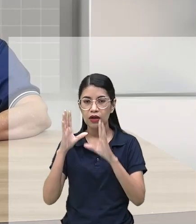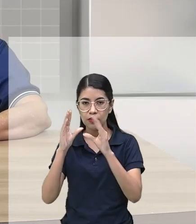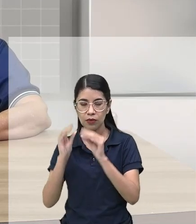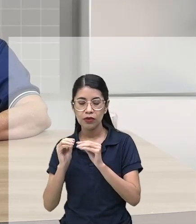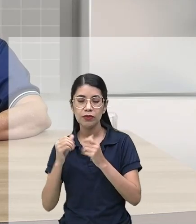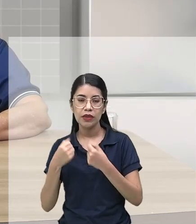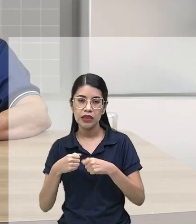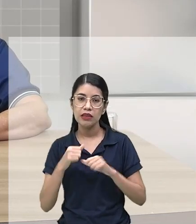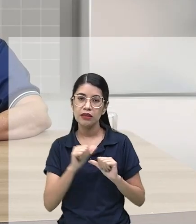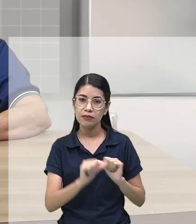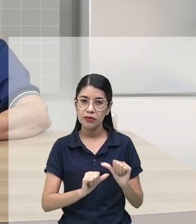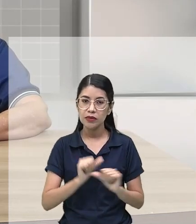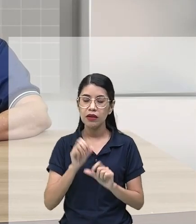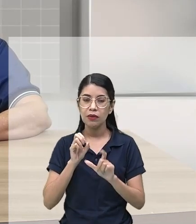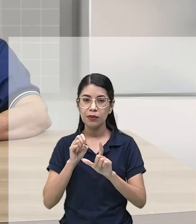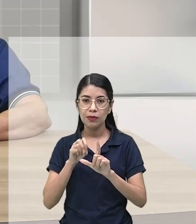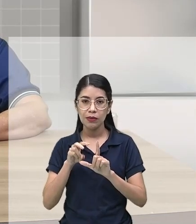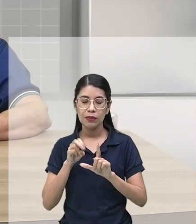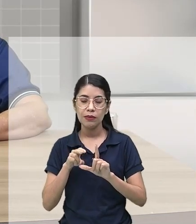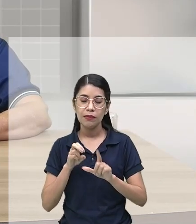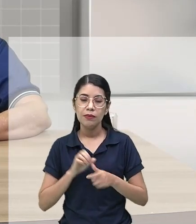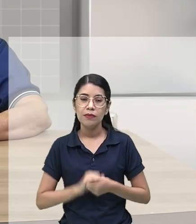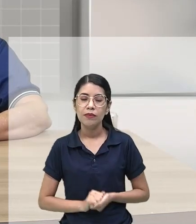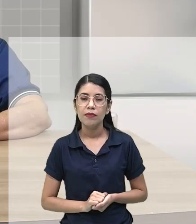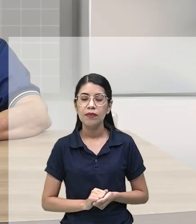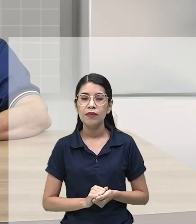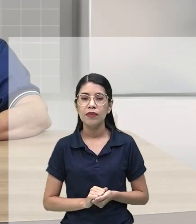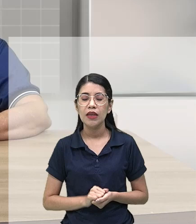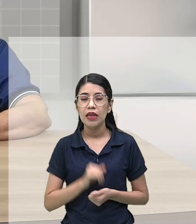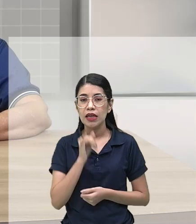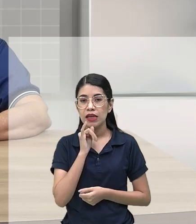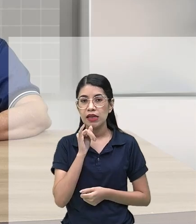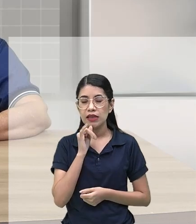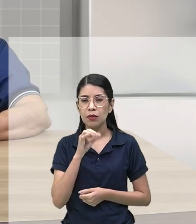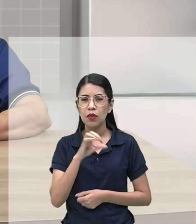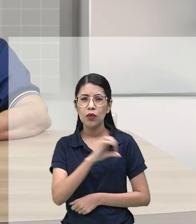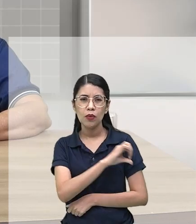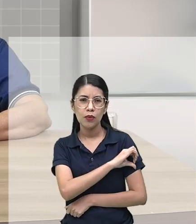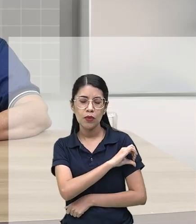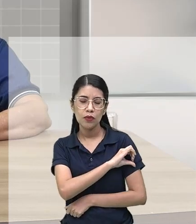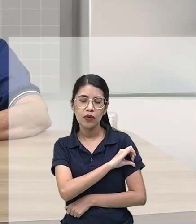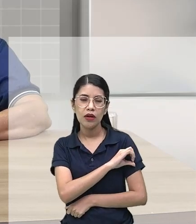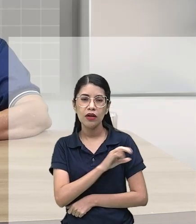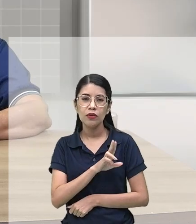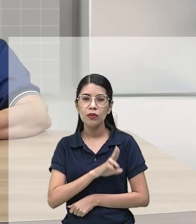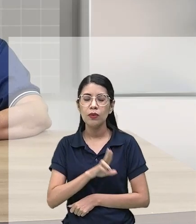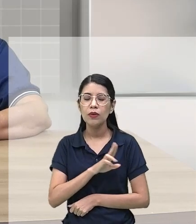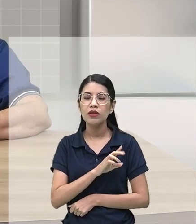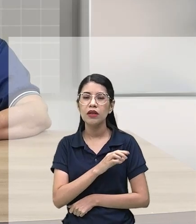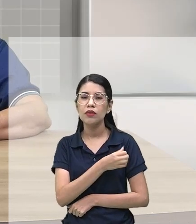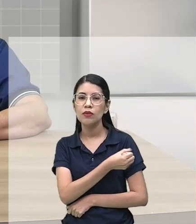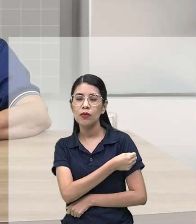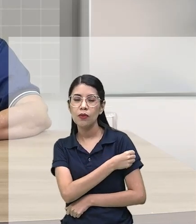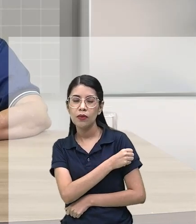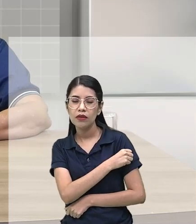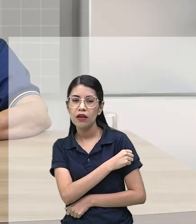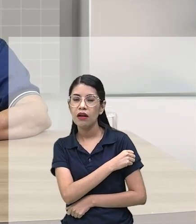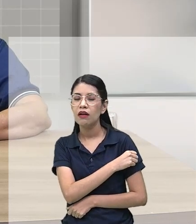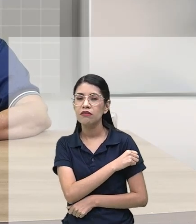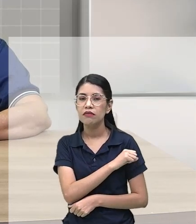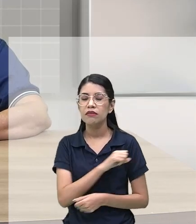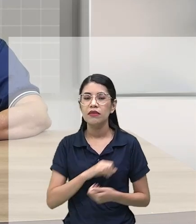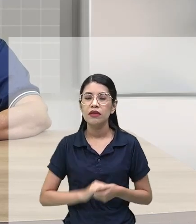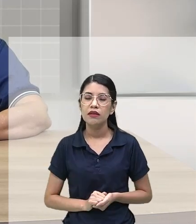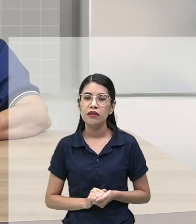logins diferenciados da série. Por exemplo, nono ano com login de oitavo, primeiro ano com login de segundo.